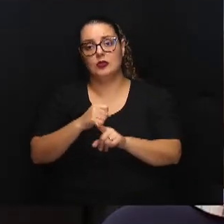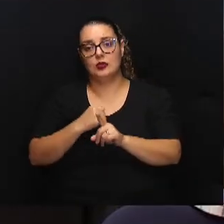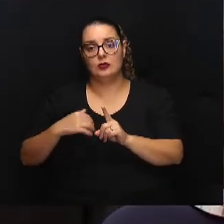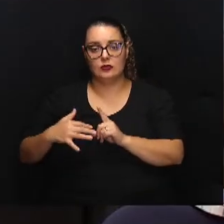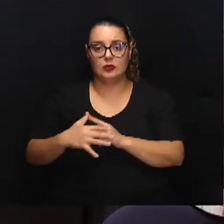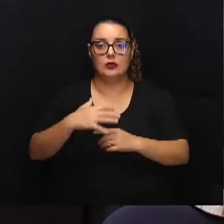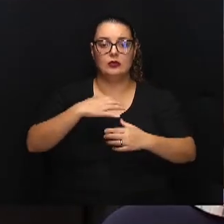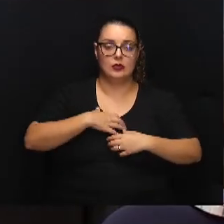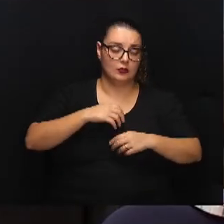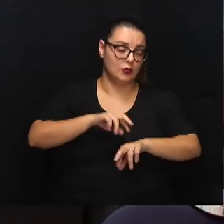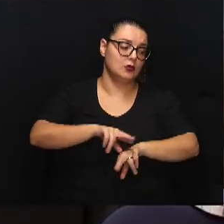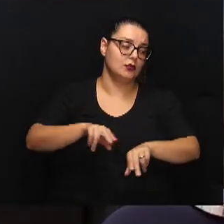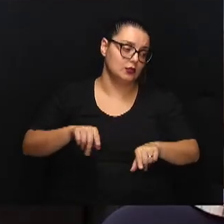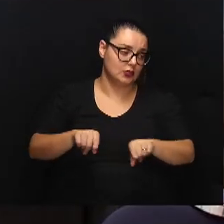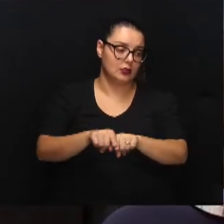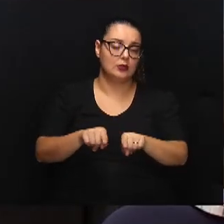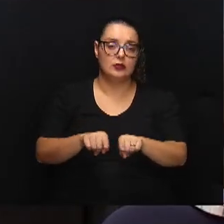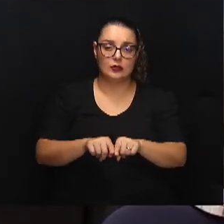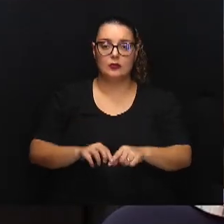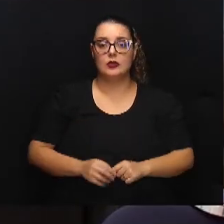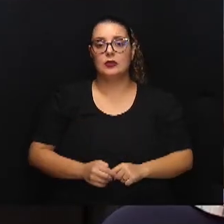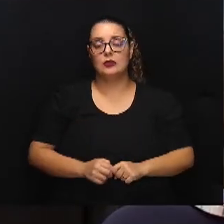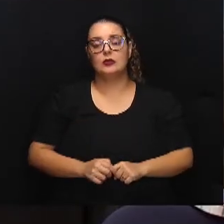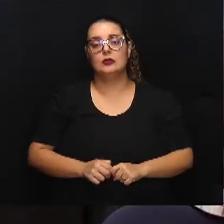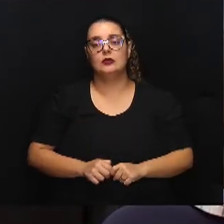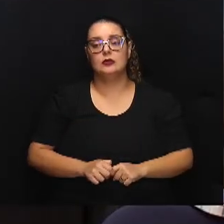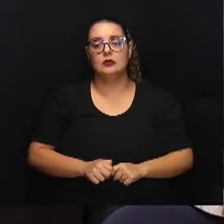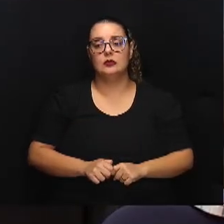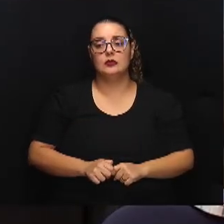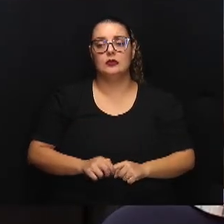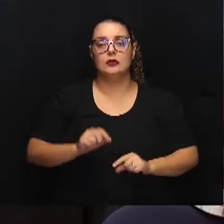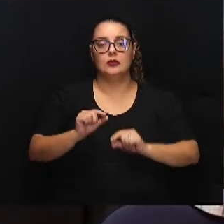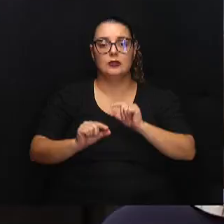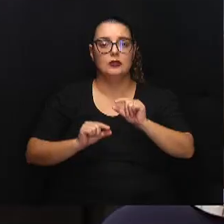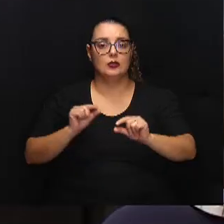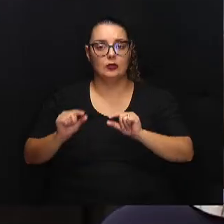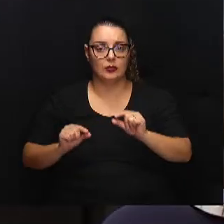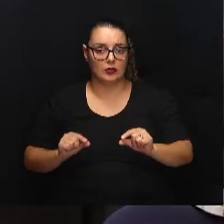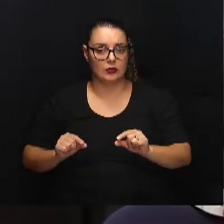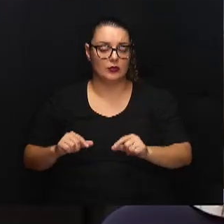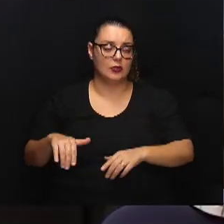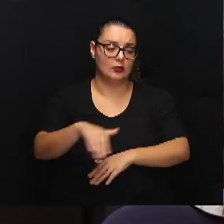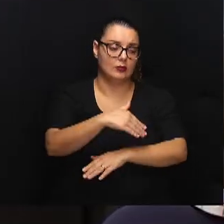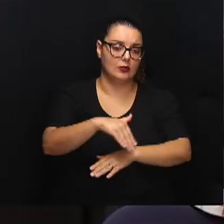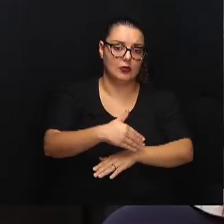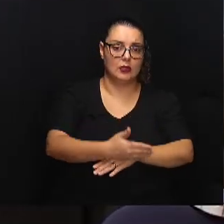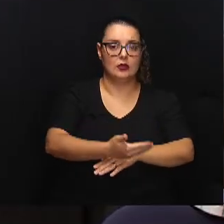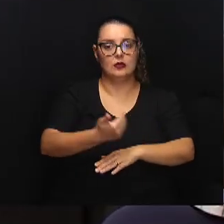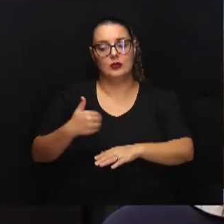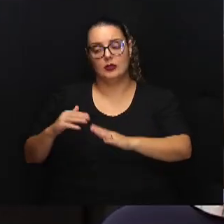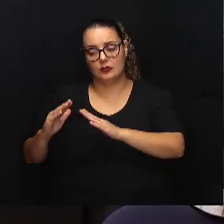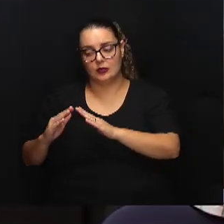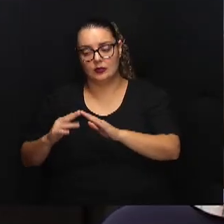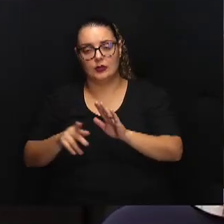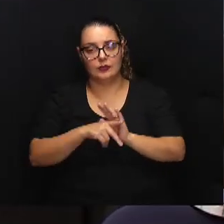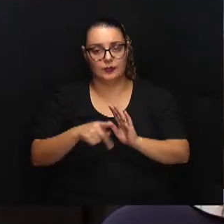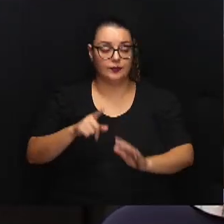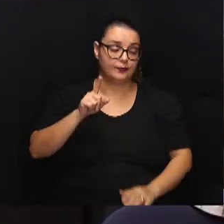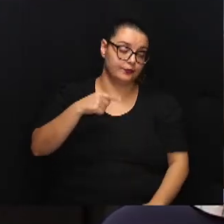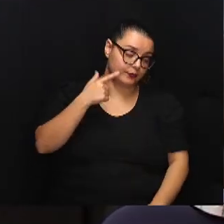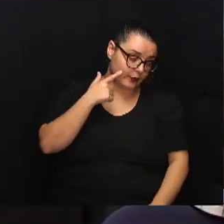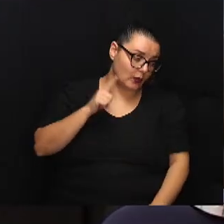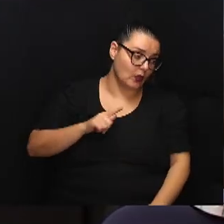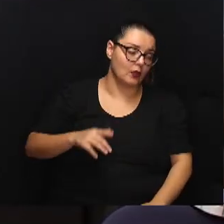e emocional, e aos poucos ir retirando as pessoas da rua. É claro que esse é um